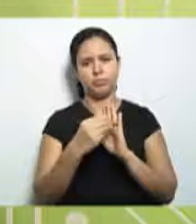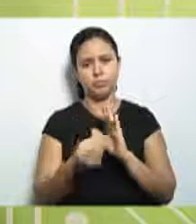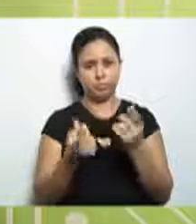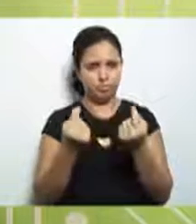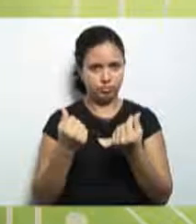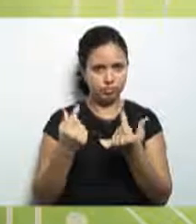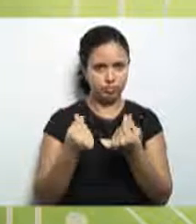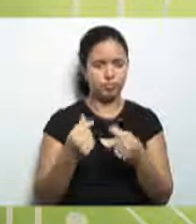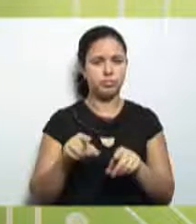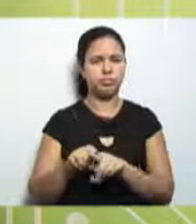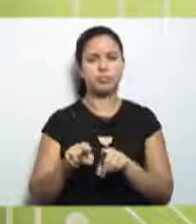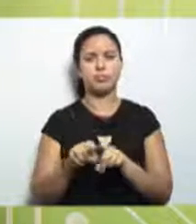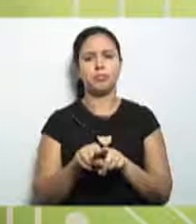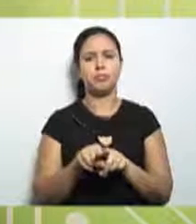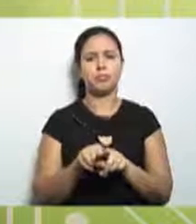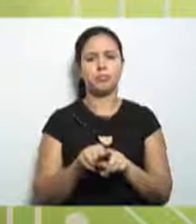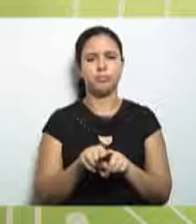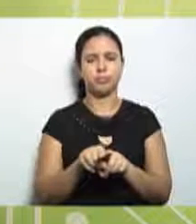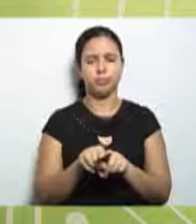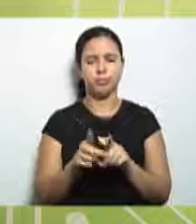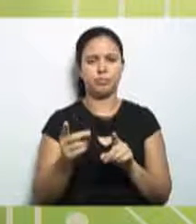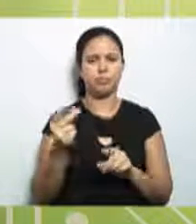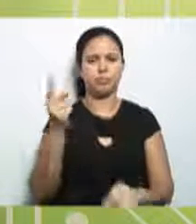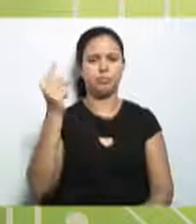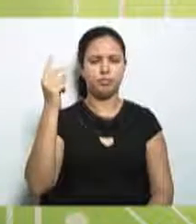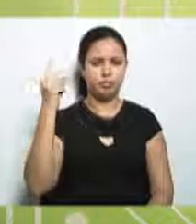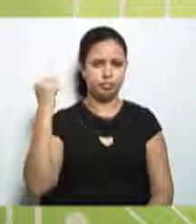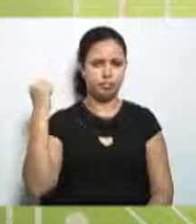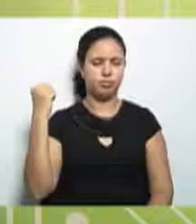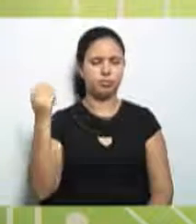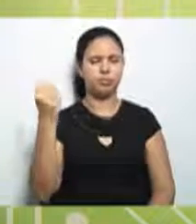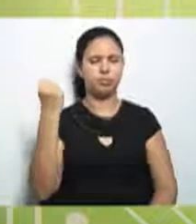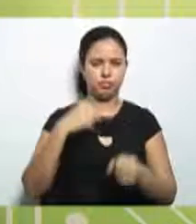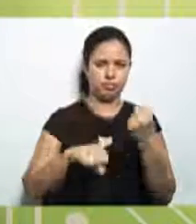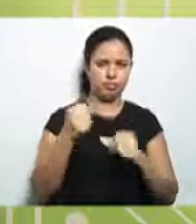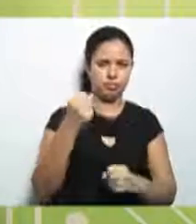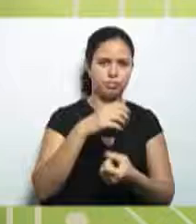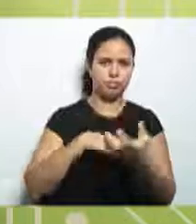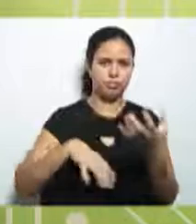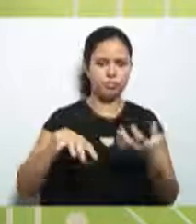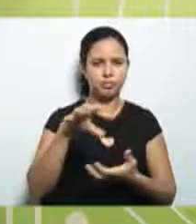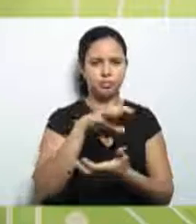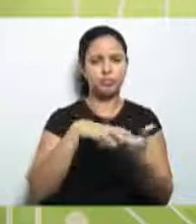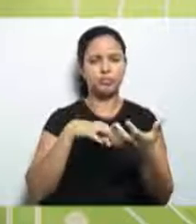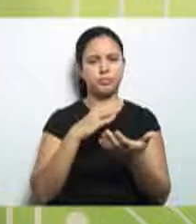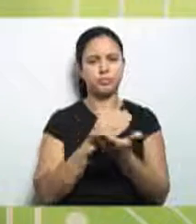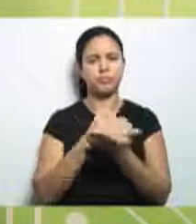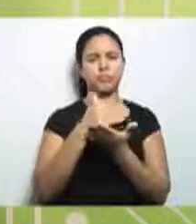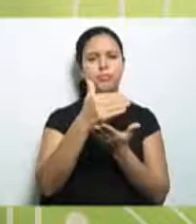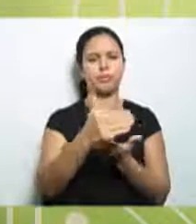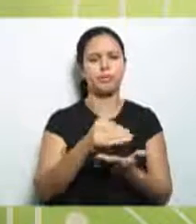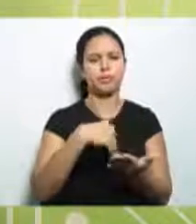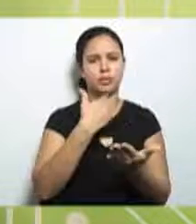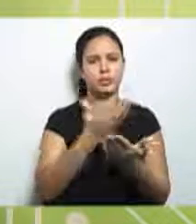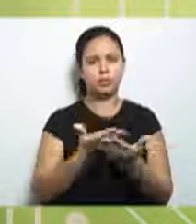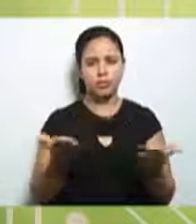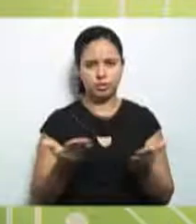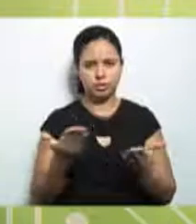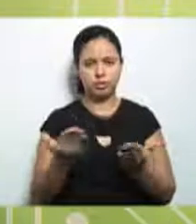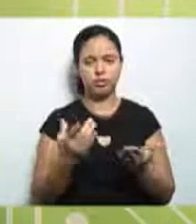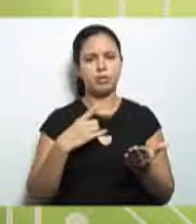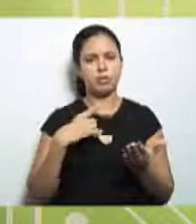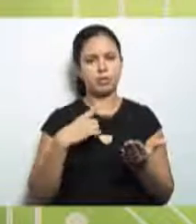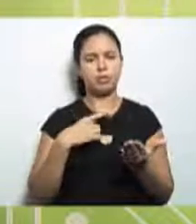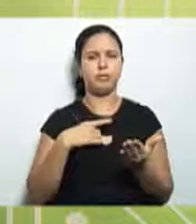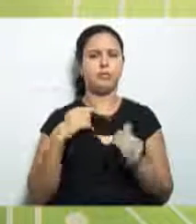a gente vive nele desde a Revolução Industrial, mas da Revolução Industrial até os dias de hoje,